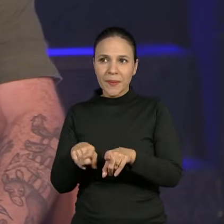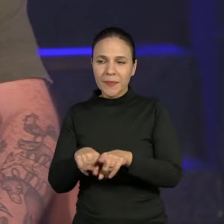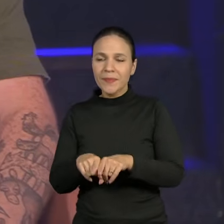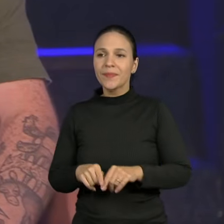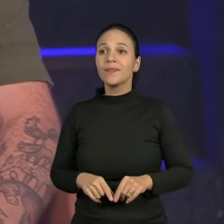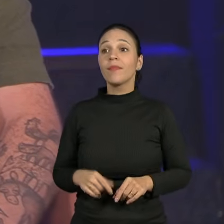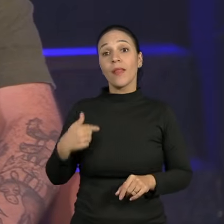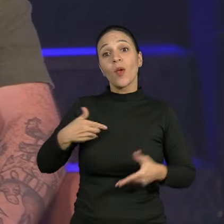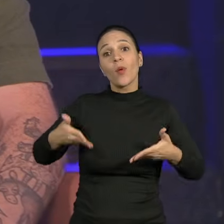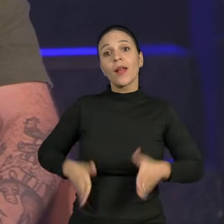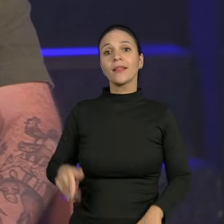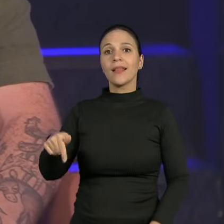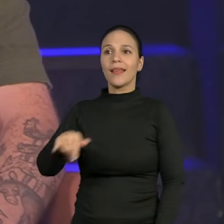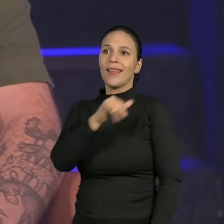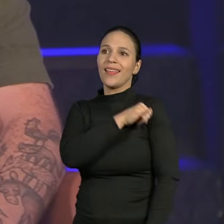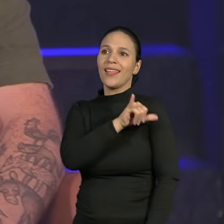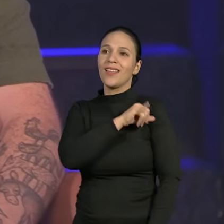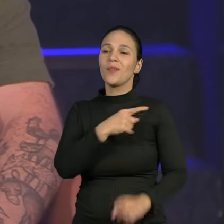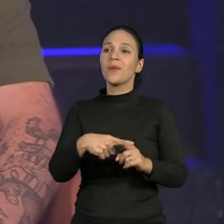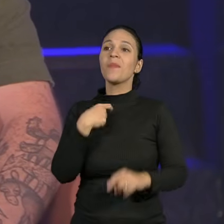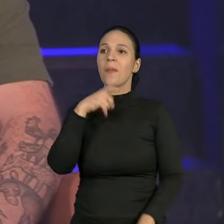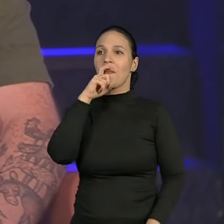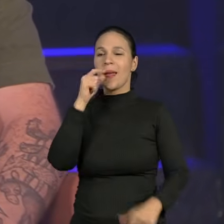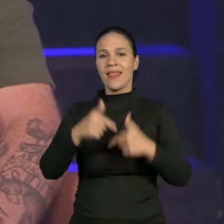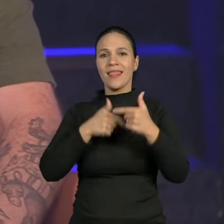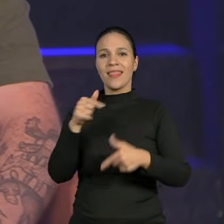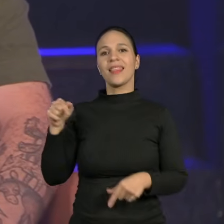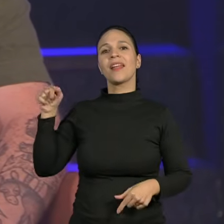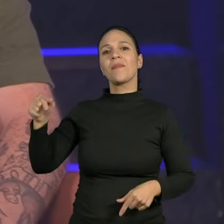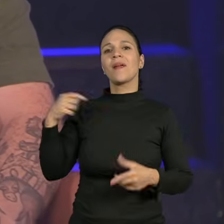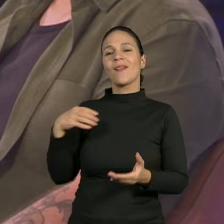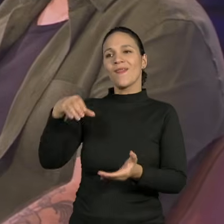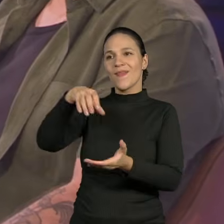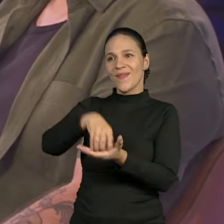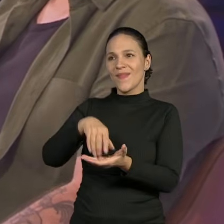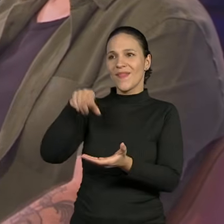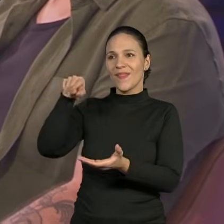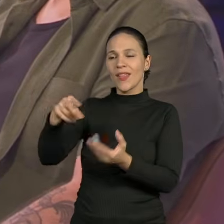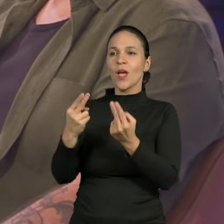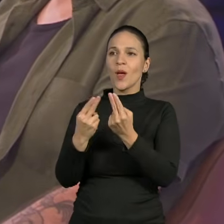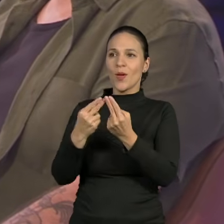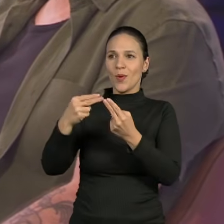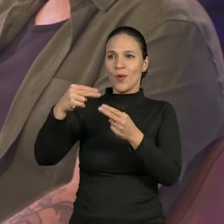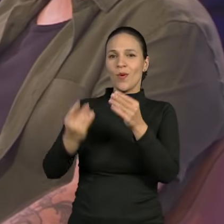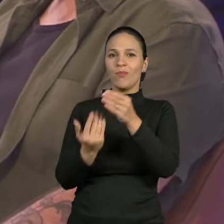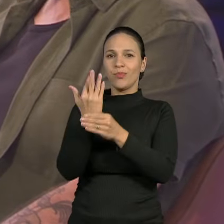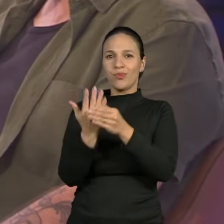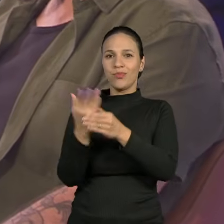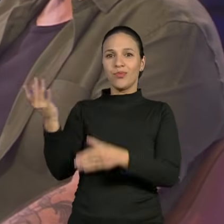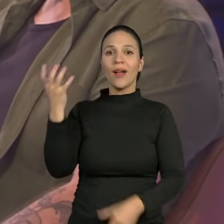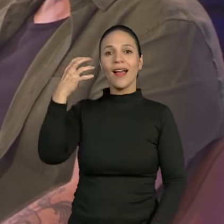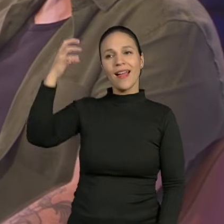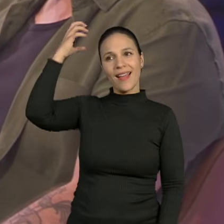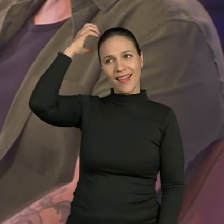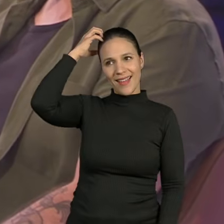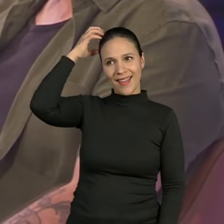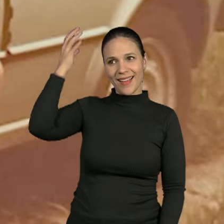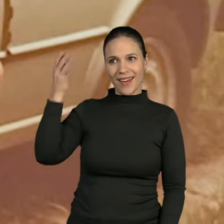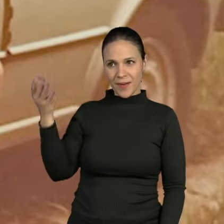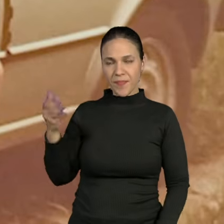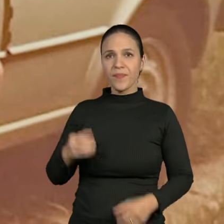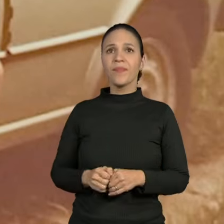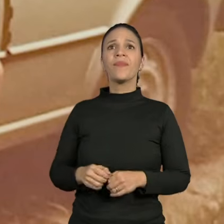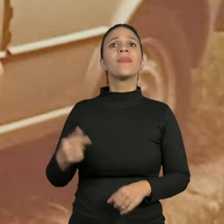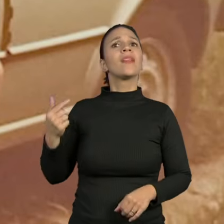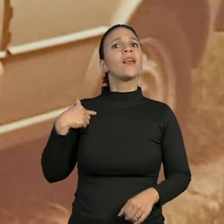eu nasci aqui no Rio. Meu pai trabalhava na usina nuclear de Angra dos Reis e eu nasci lá em Angra. E eu tive uma infância